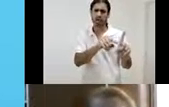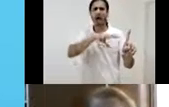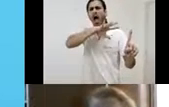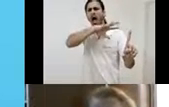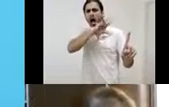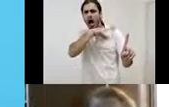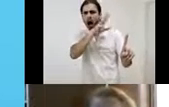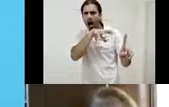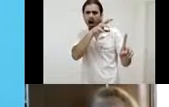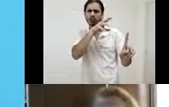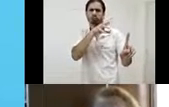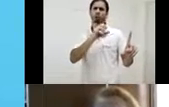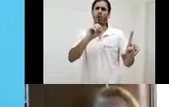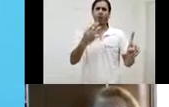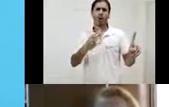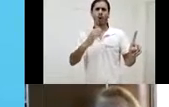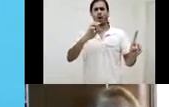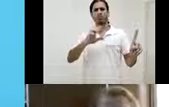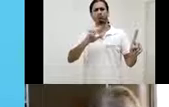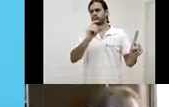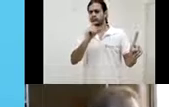elementos químicos ali, como